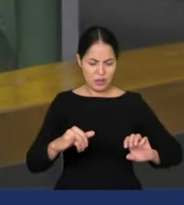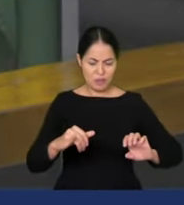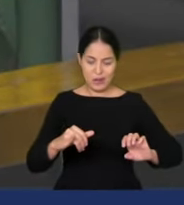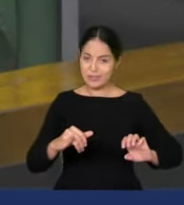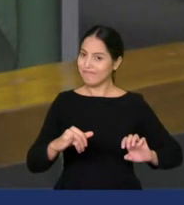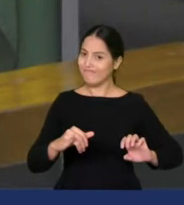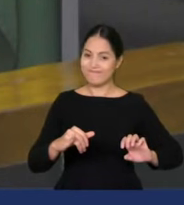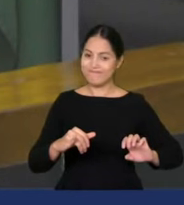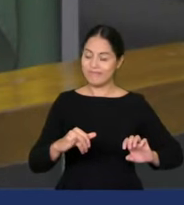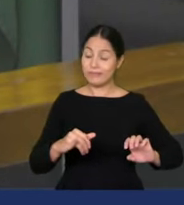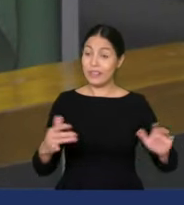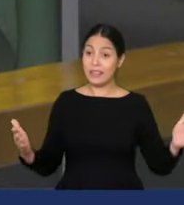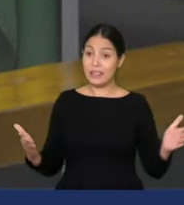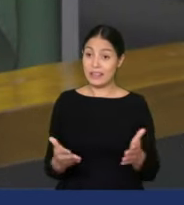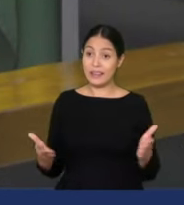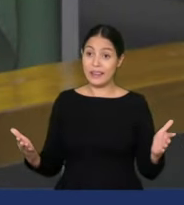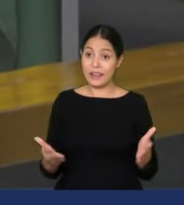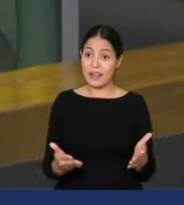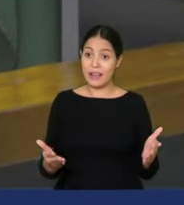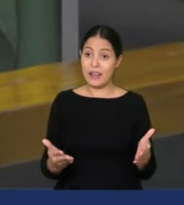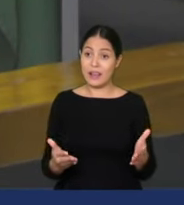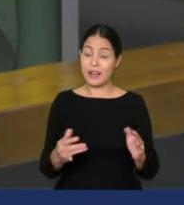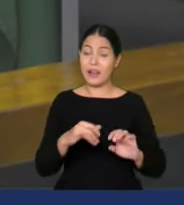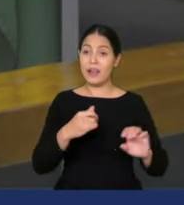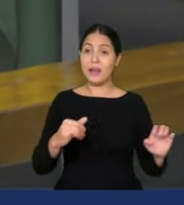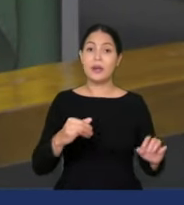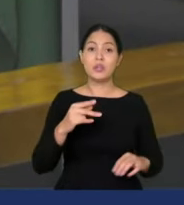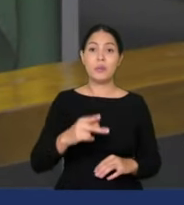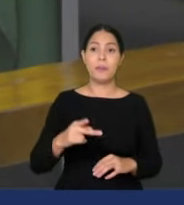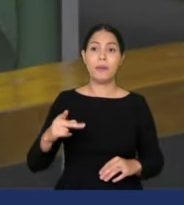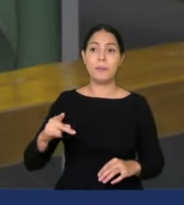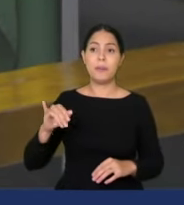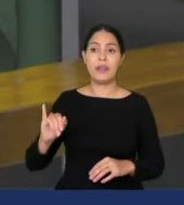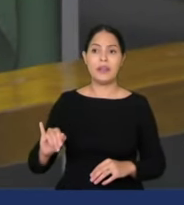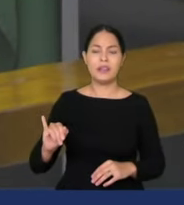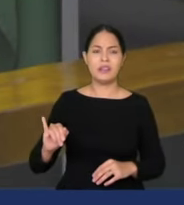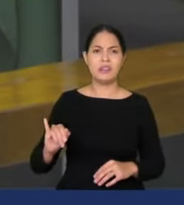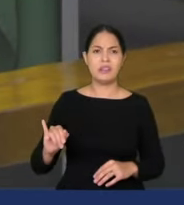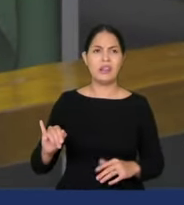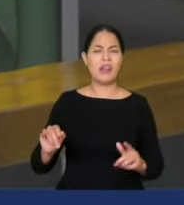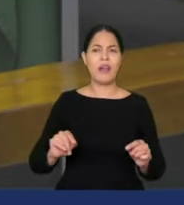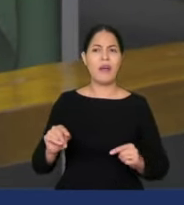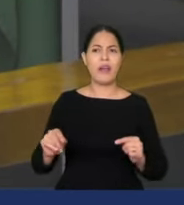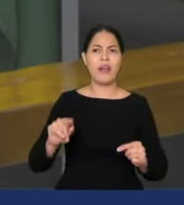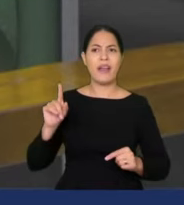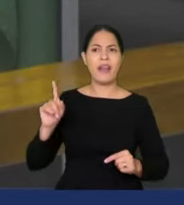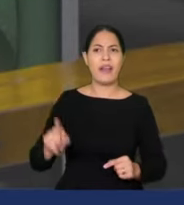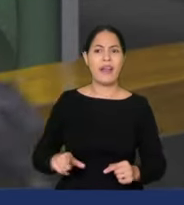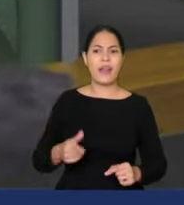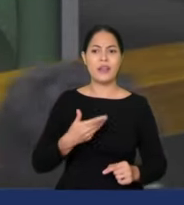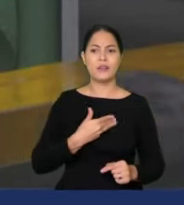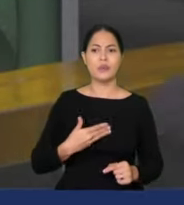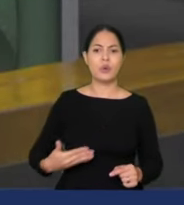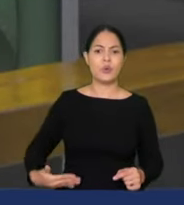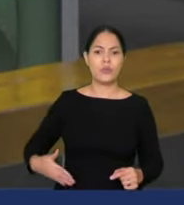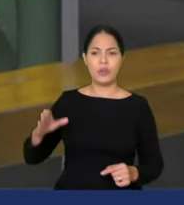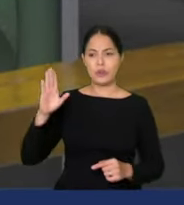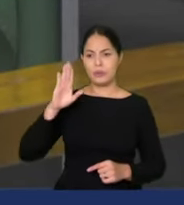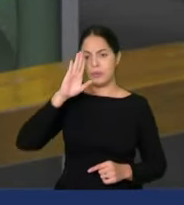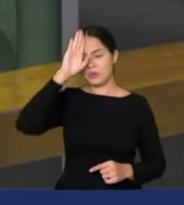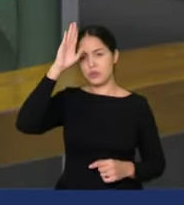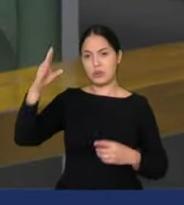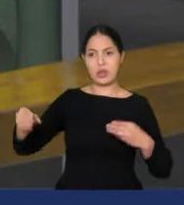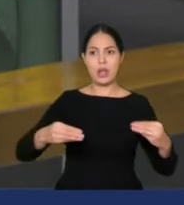da Petrobras no PPI são, na verdade, o golpe final que o governo Bolsonaro tem